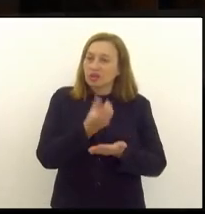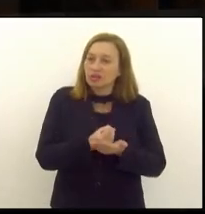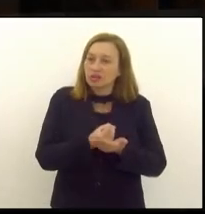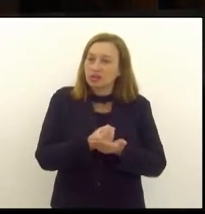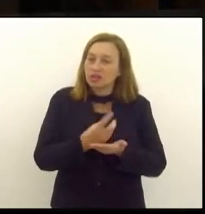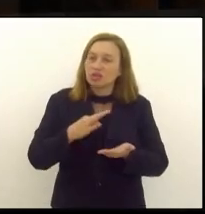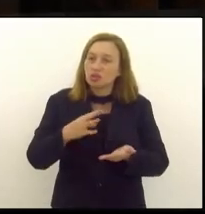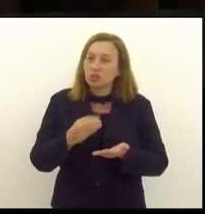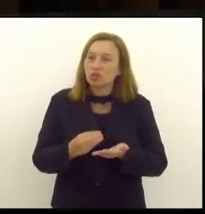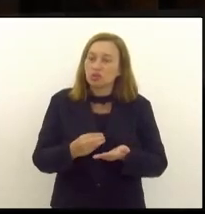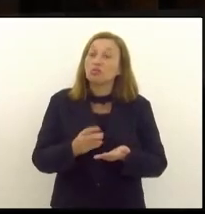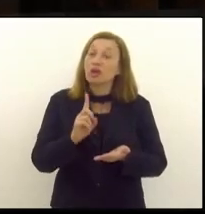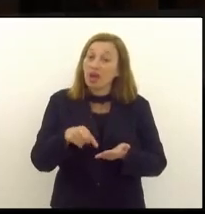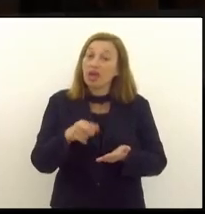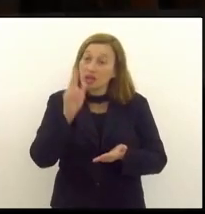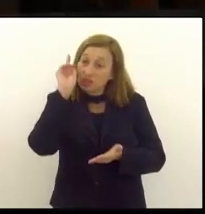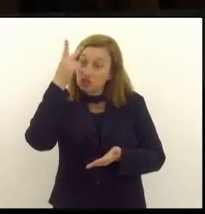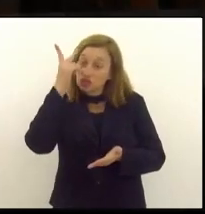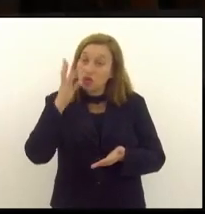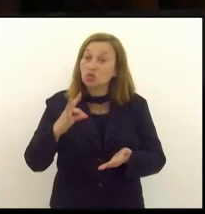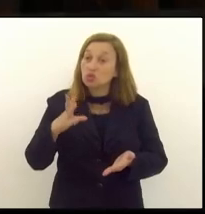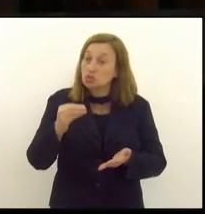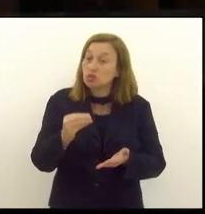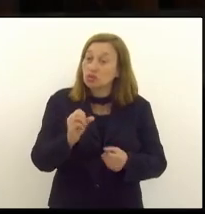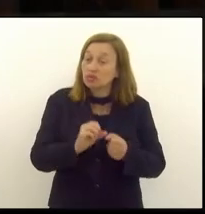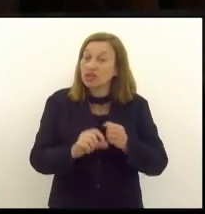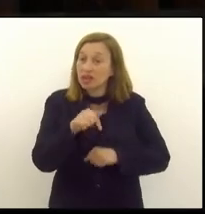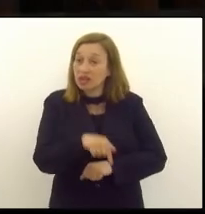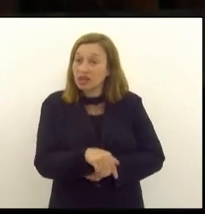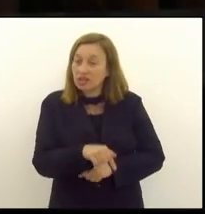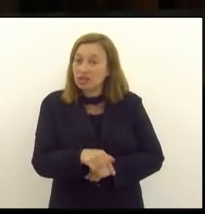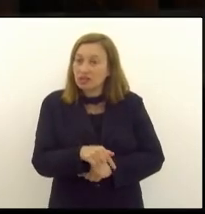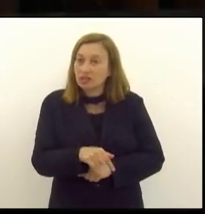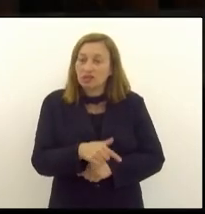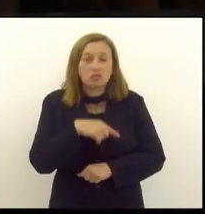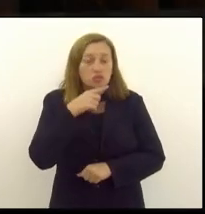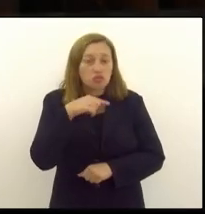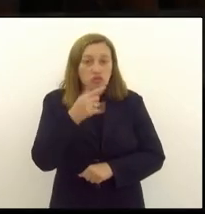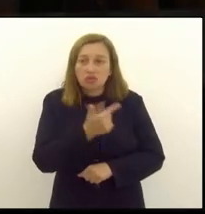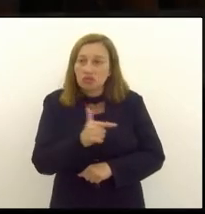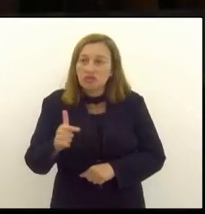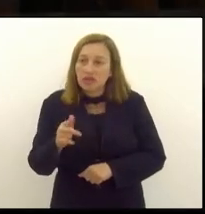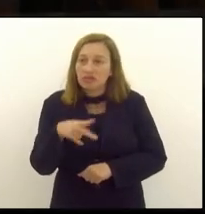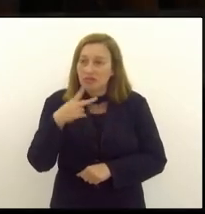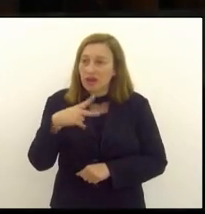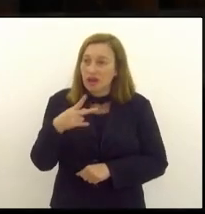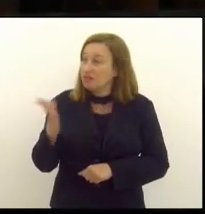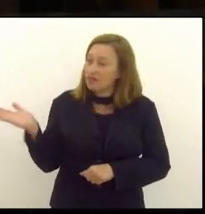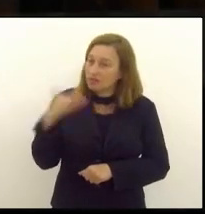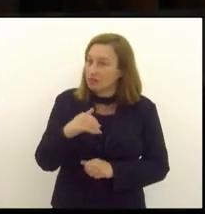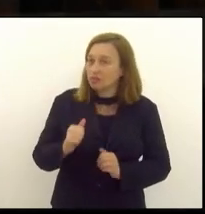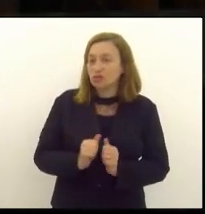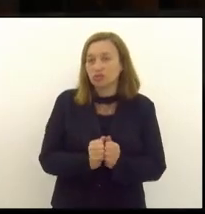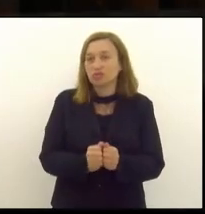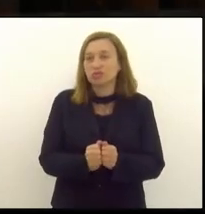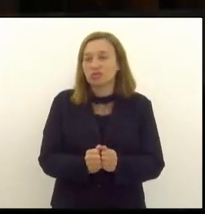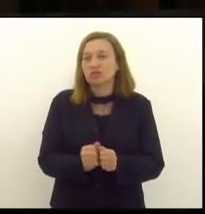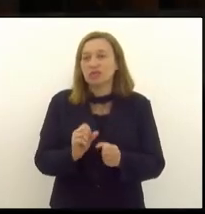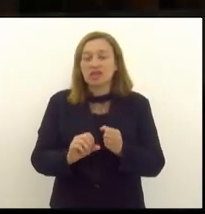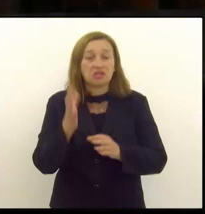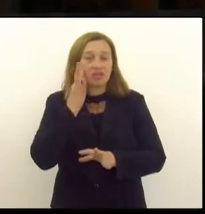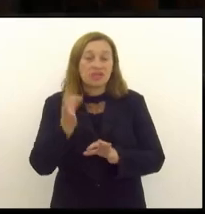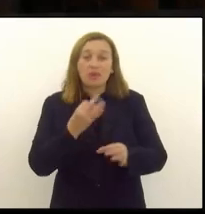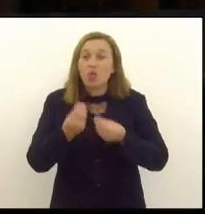era realmente algo histórico que estava sendo feito ali. Vocês não tiveram dúvidas em dizer, vamos fazer. Ainda não sabemos exatamente